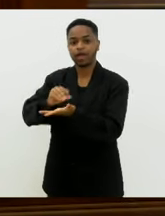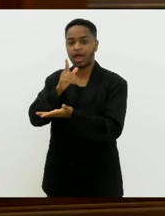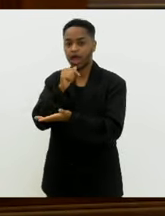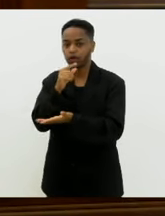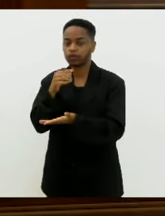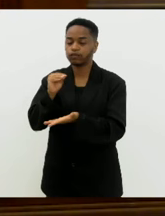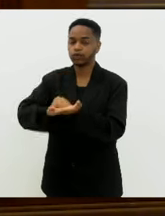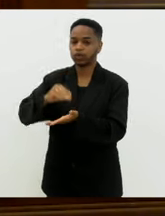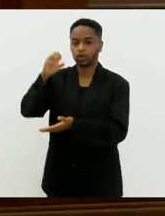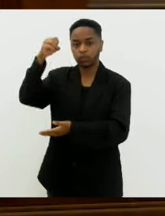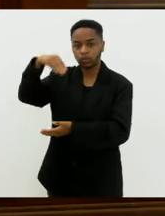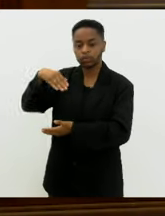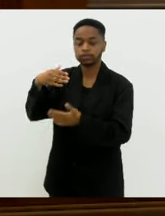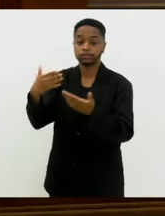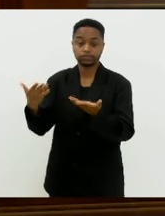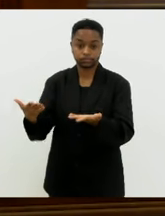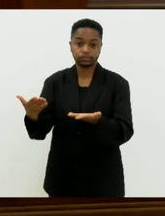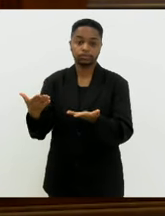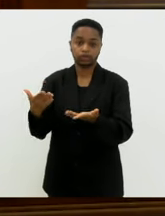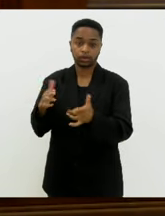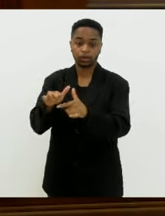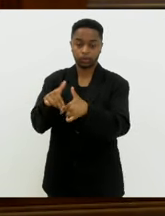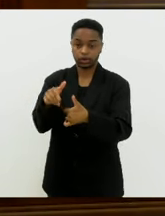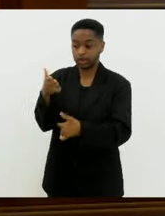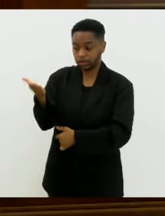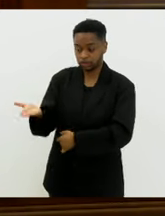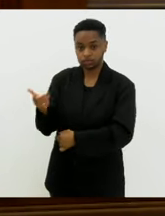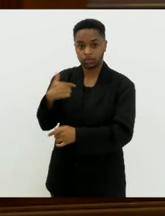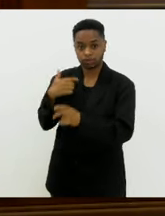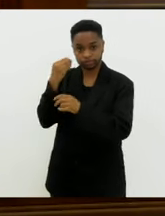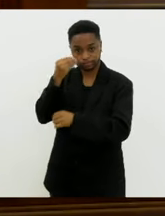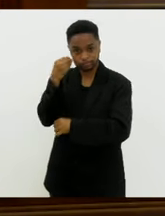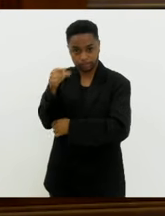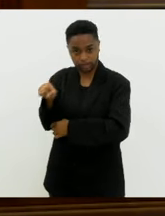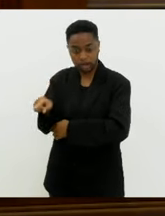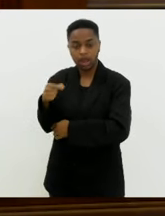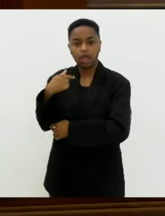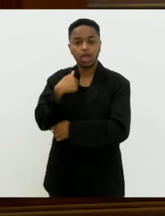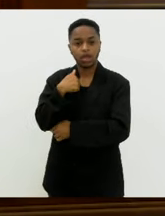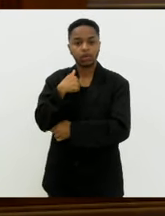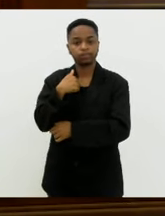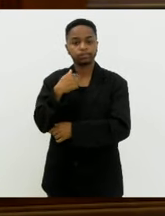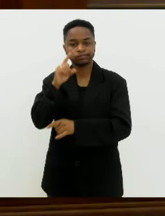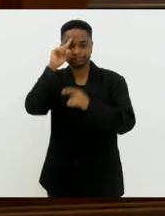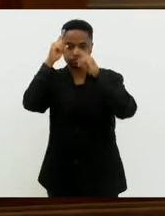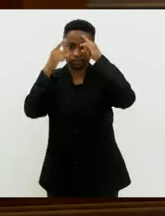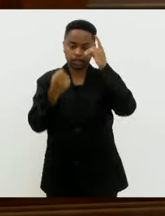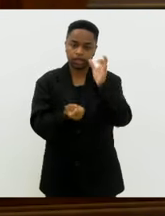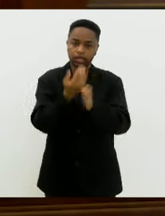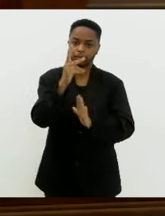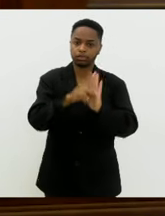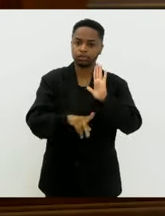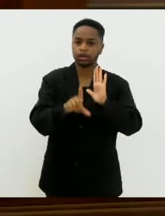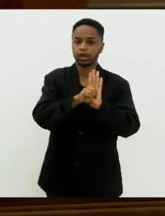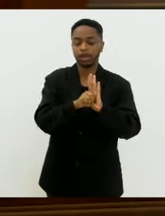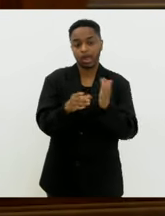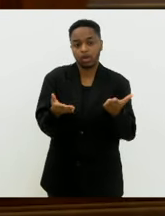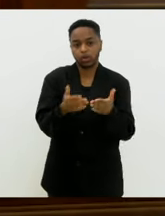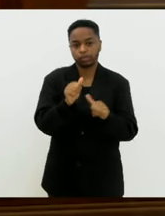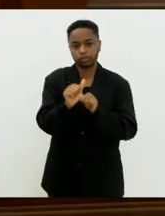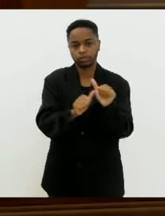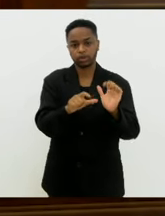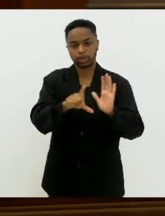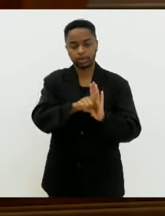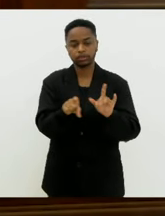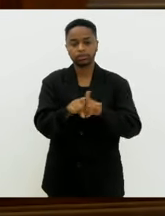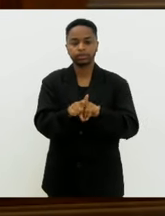chegava, enfim. E dali eu tirei a ideia para formular esse projeto que hoje é lei e que eu tenho